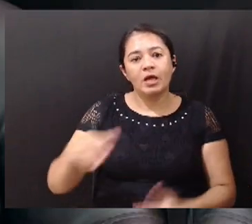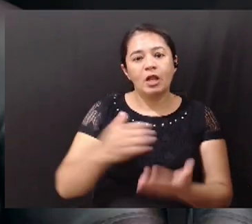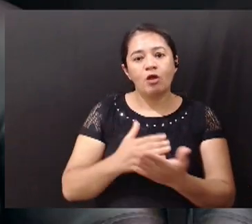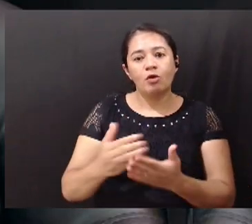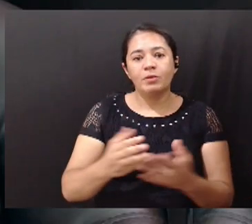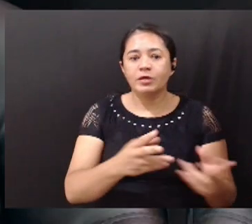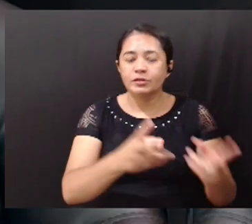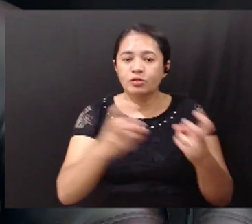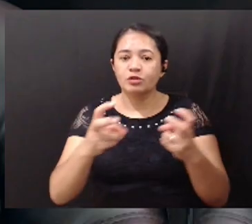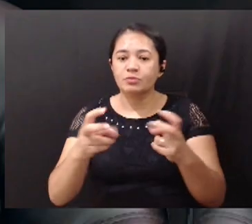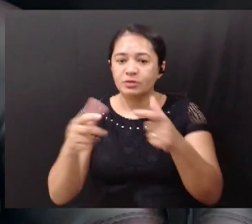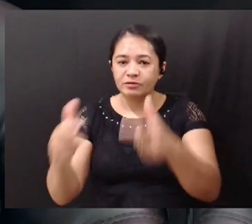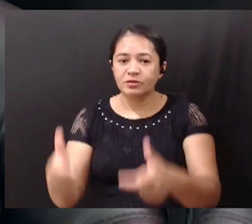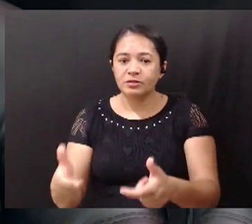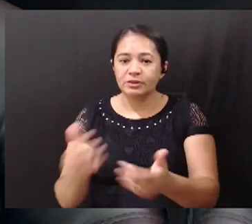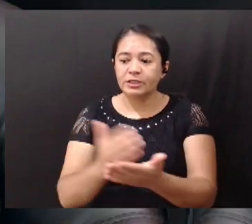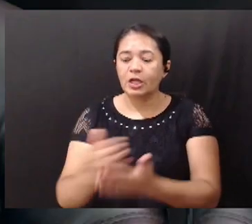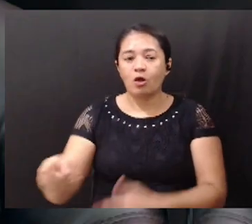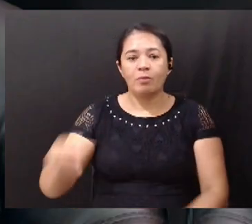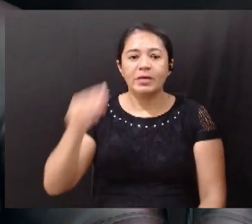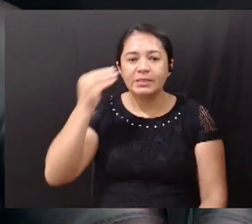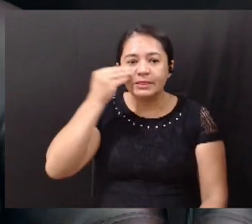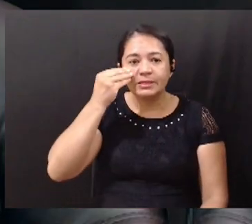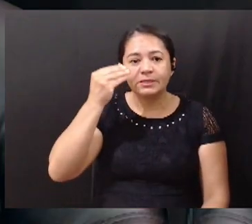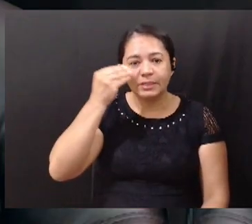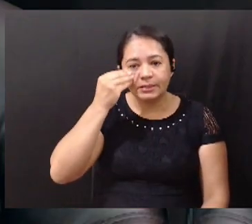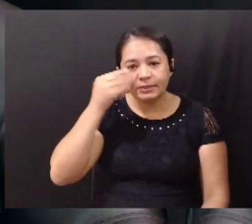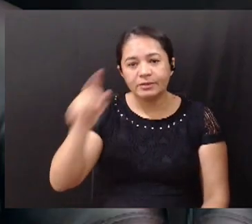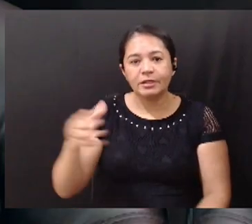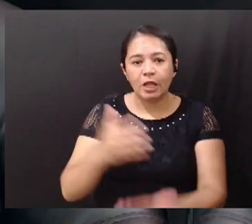e ela começa a testar e ela começa a ganhar